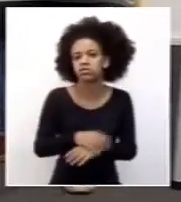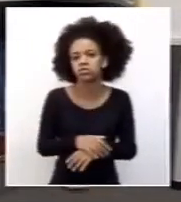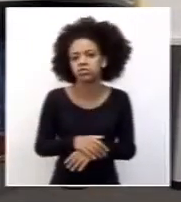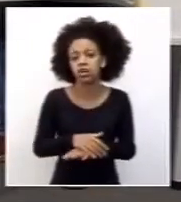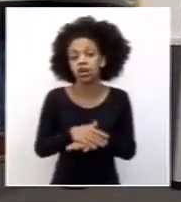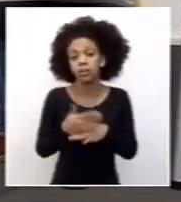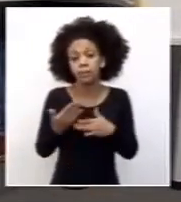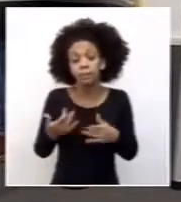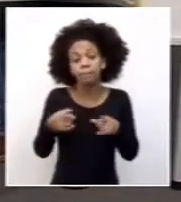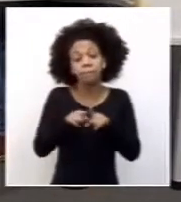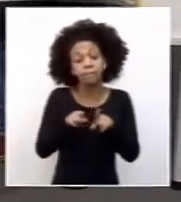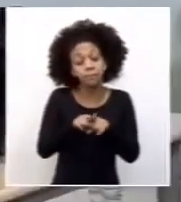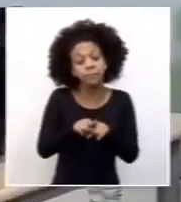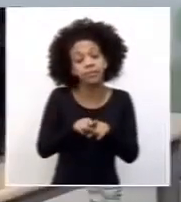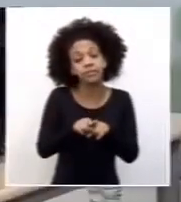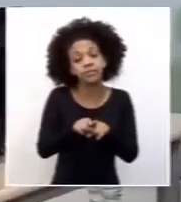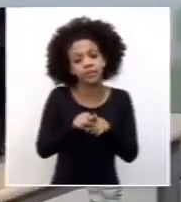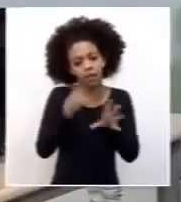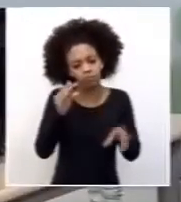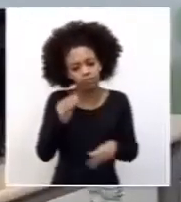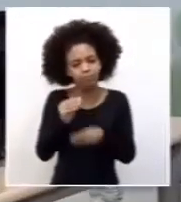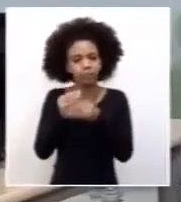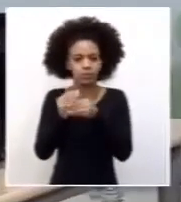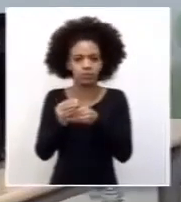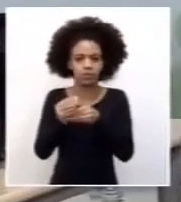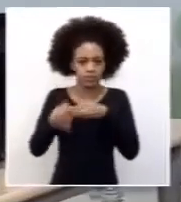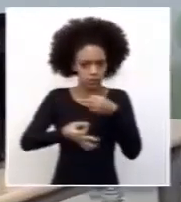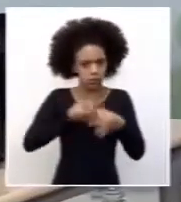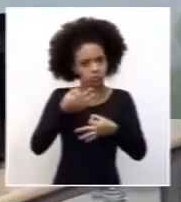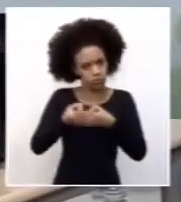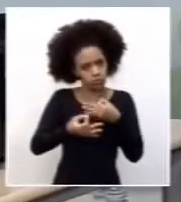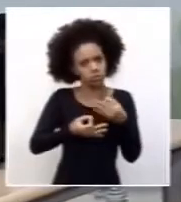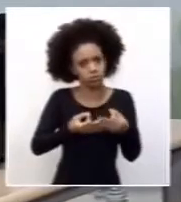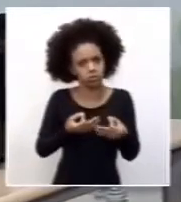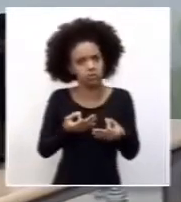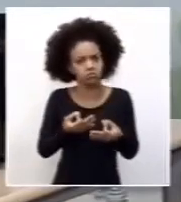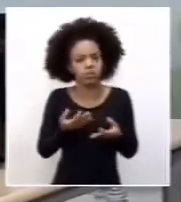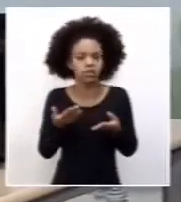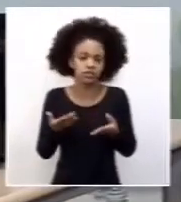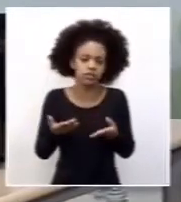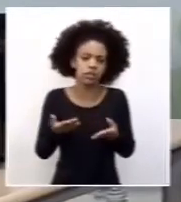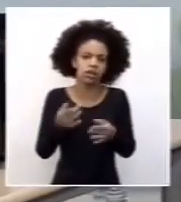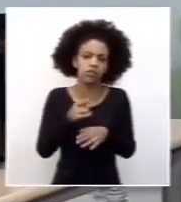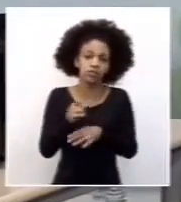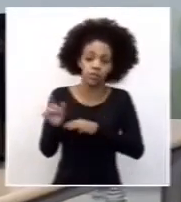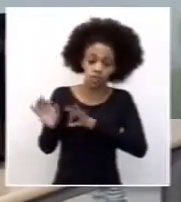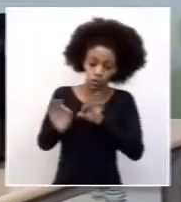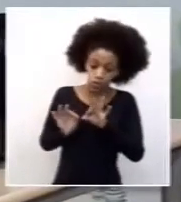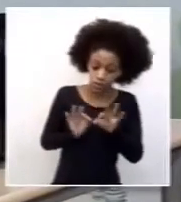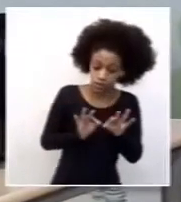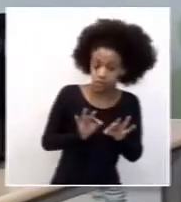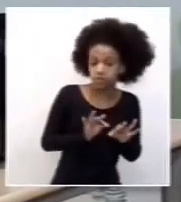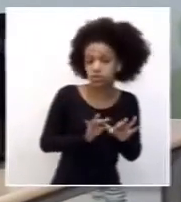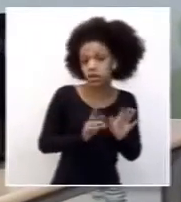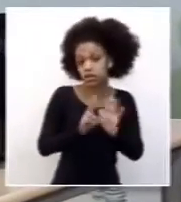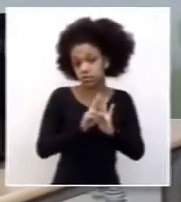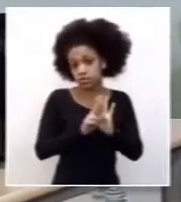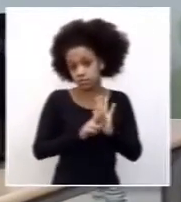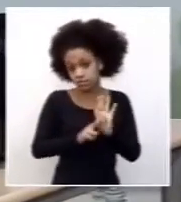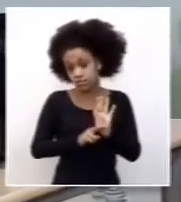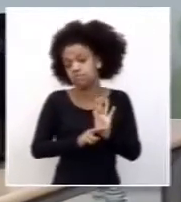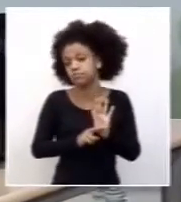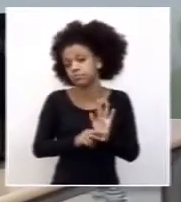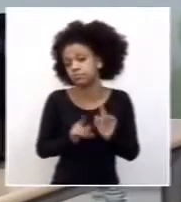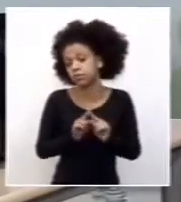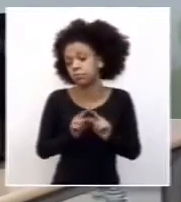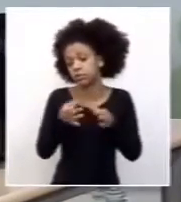também aborda esses assuntos, esses aspectos, que é a questão de você estar organizando e disciplinando, né, de uma